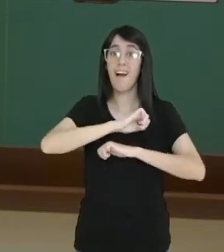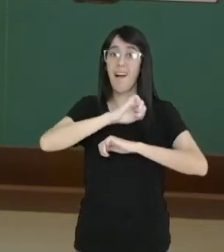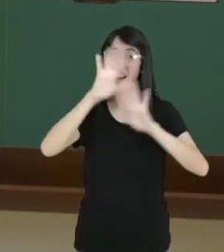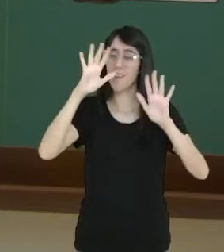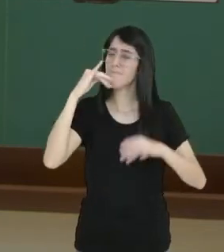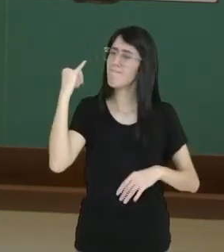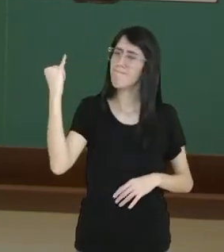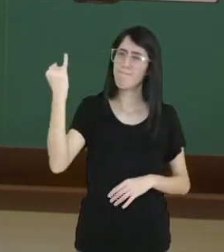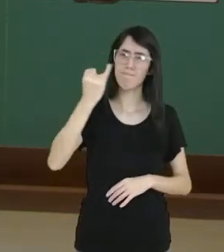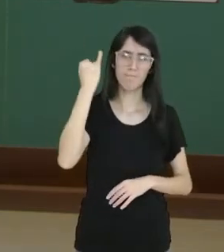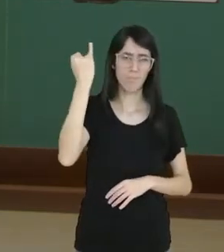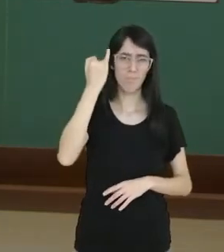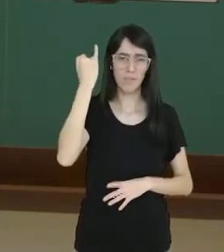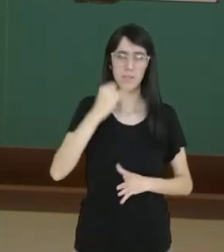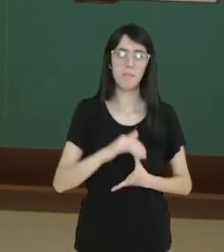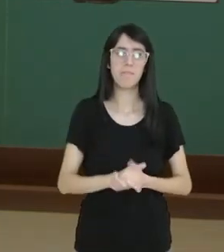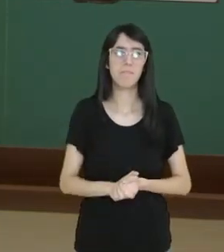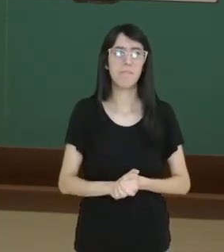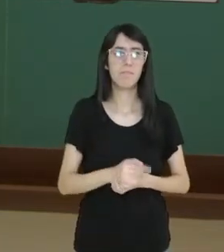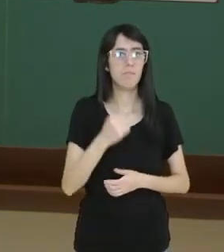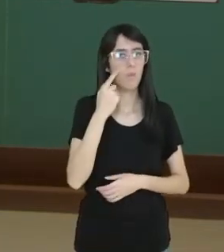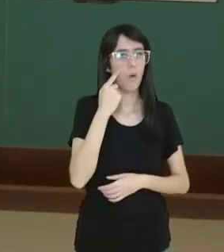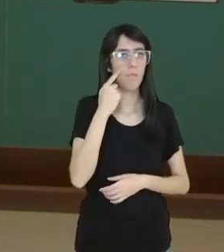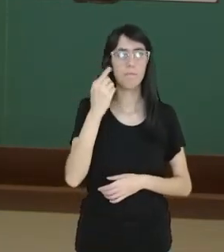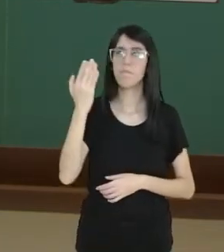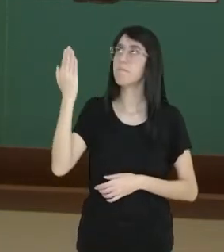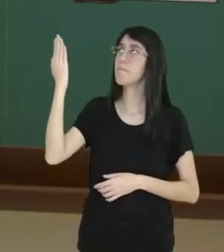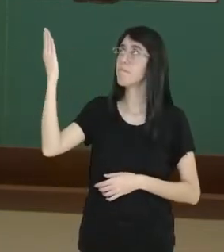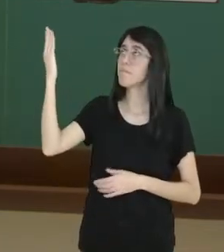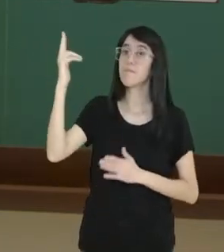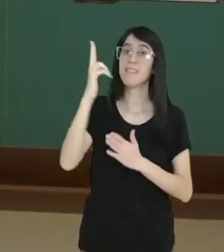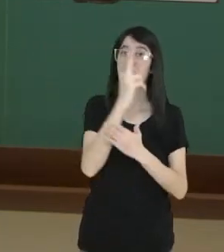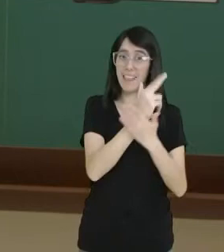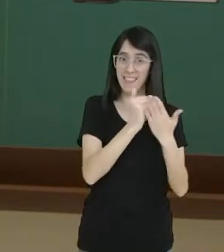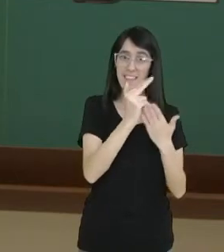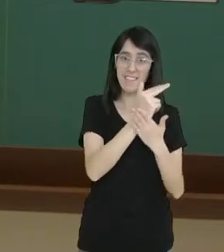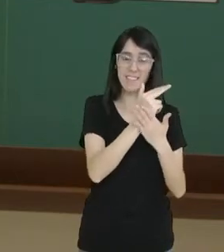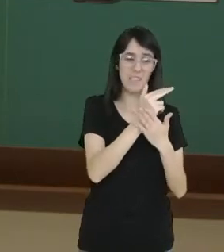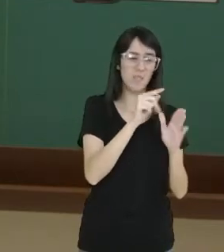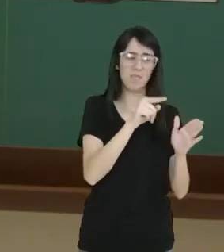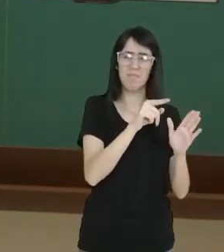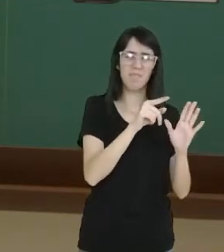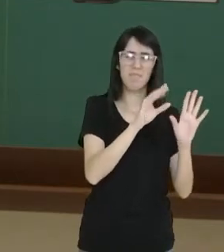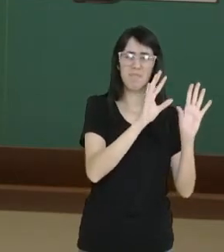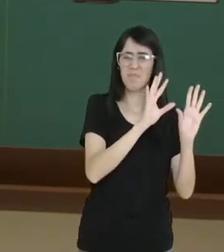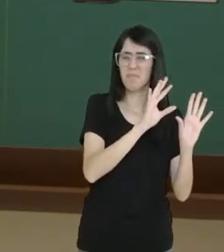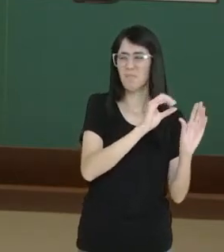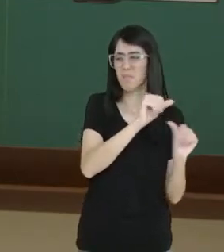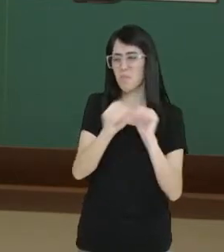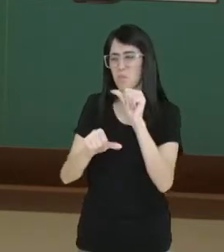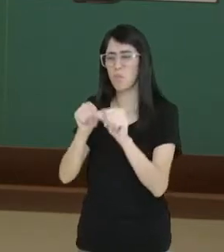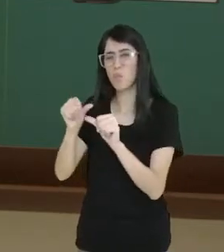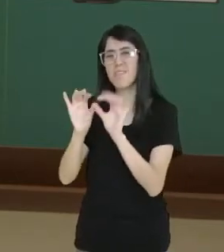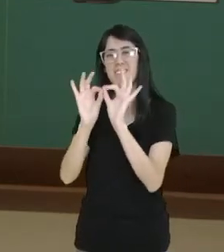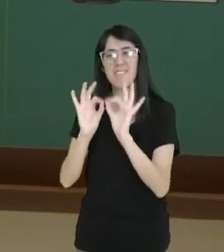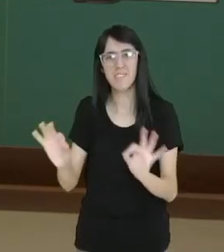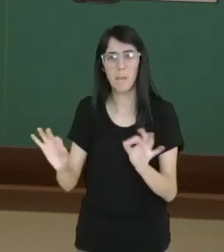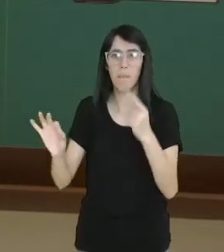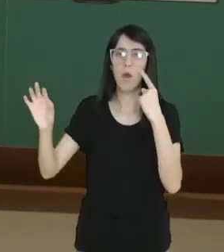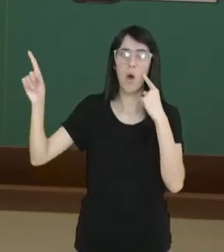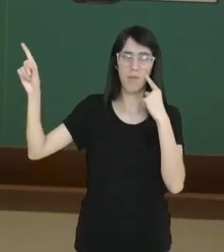extremamente importante, tá bom? Então, olha lá, ó. Eu tenho o desenho. Transformei num desenho simples, com dois triângulos ali,